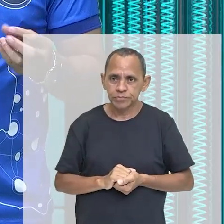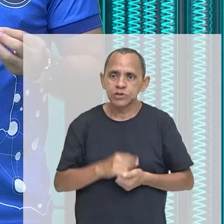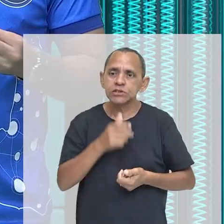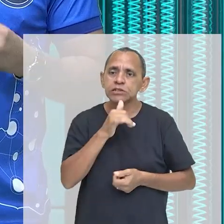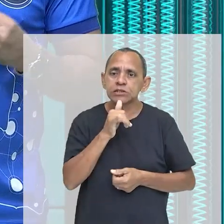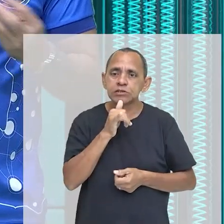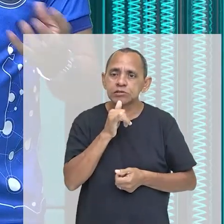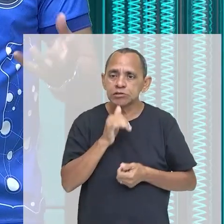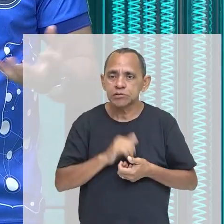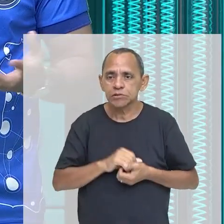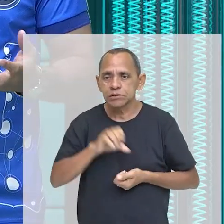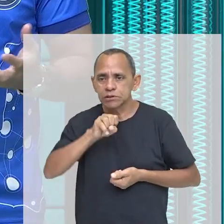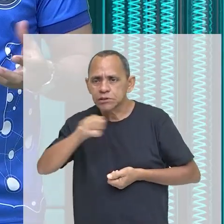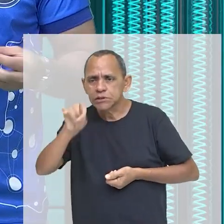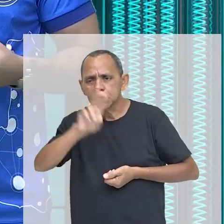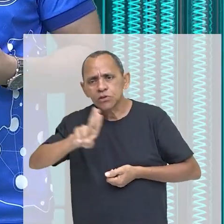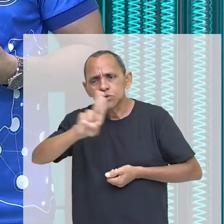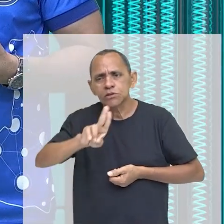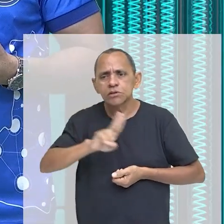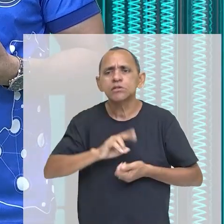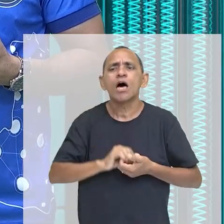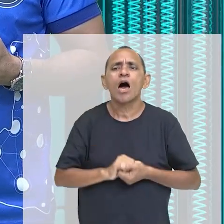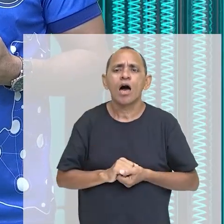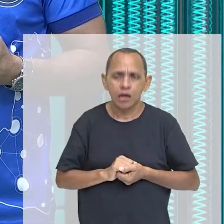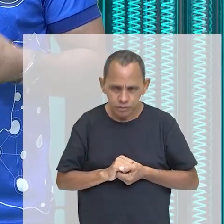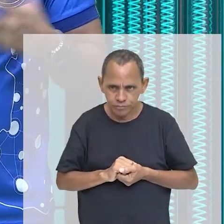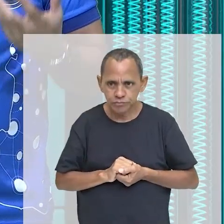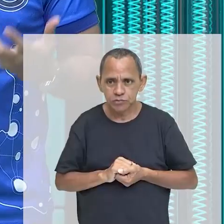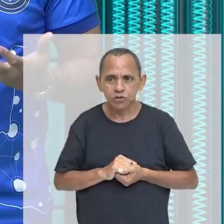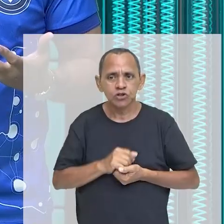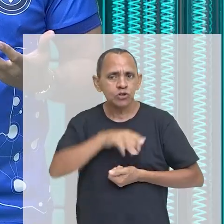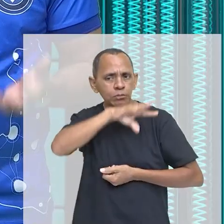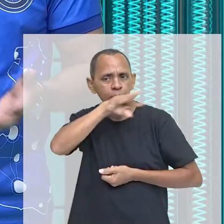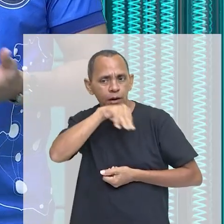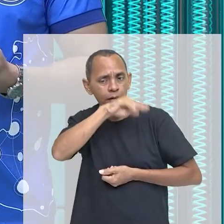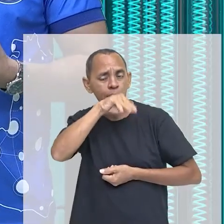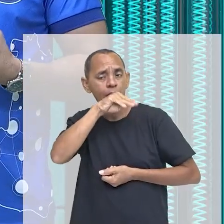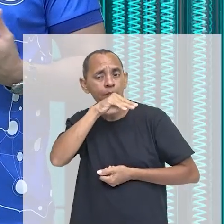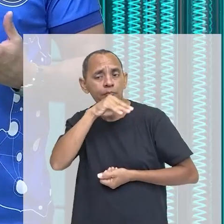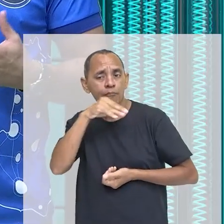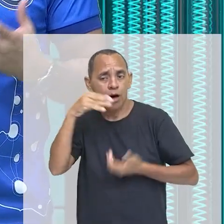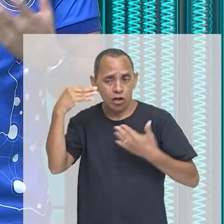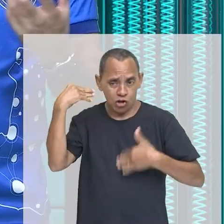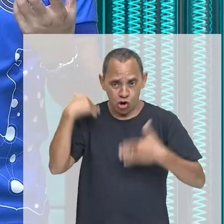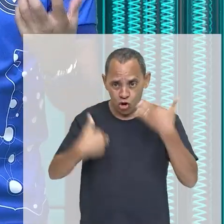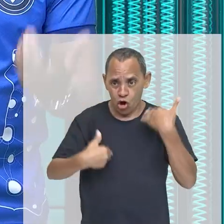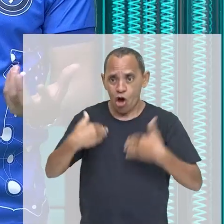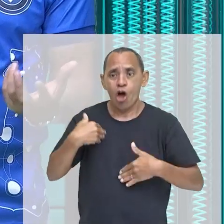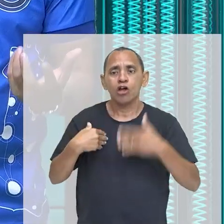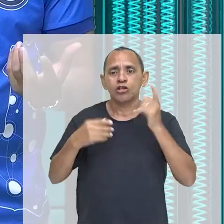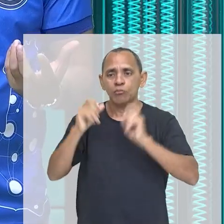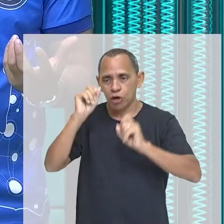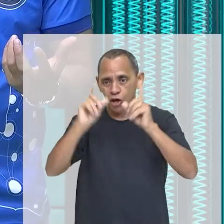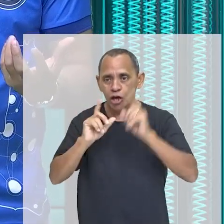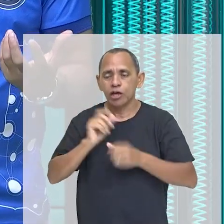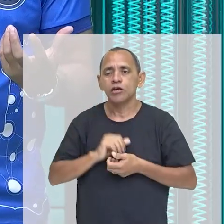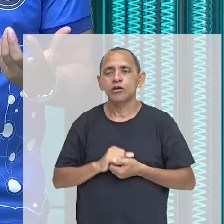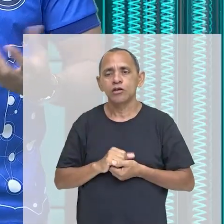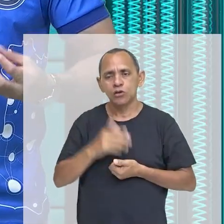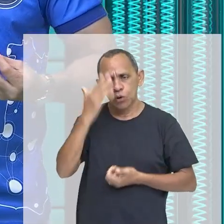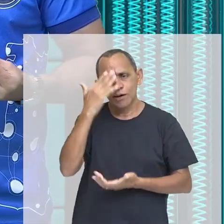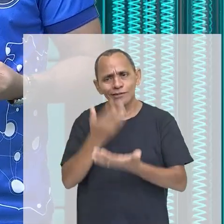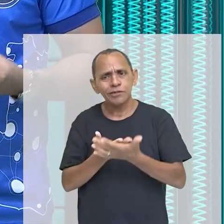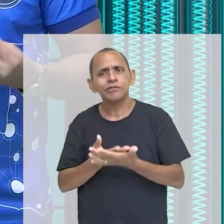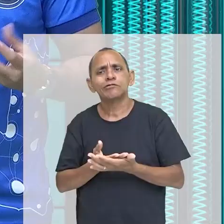quando eu utilizo, agora eu estou falando e fazendo gesto ao mesmo tempo. Espero eu, né, que eu não esteja, a leitura que vocês